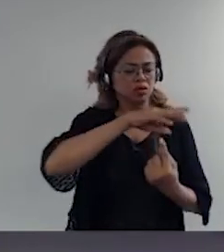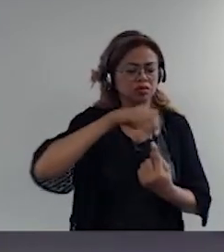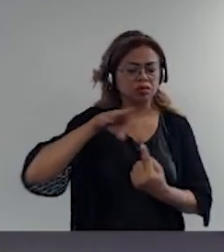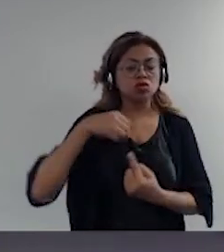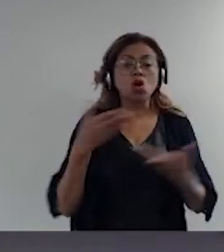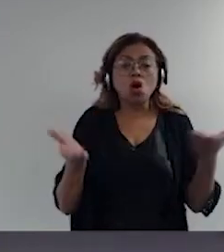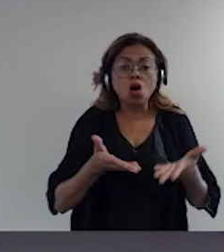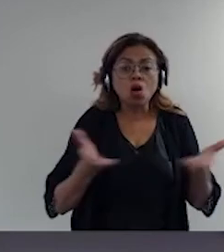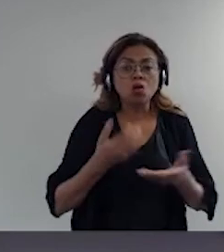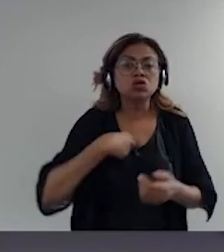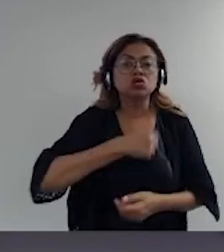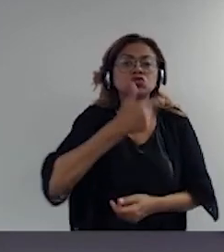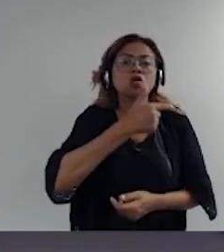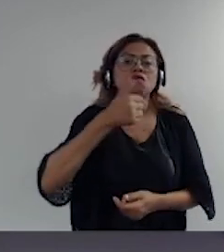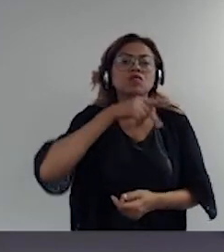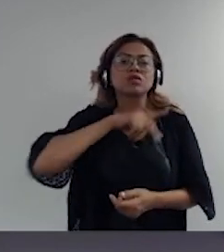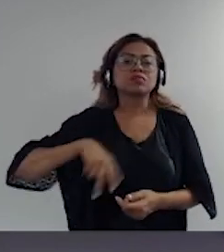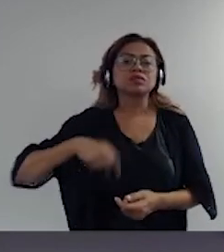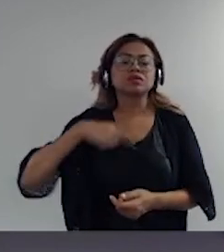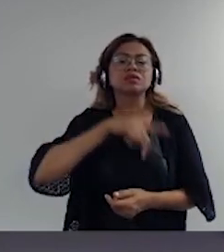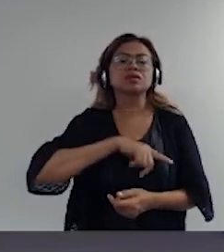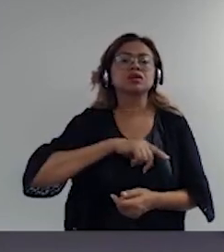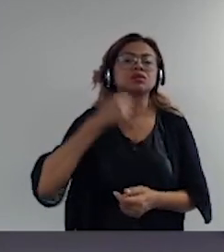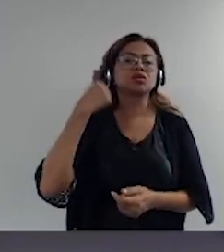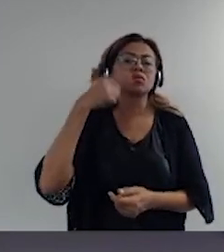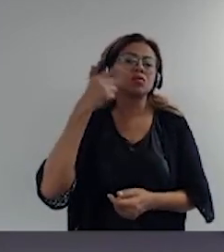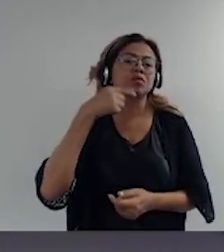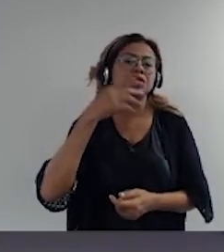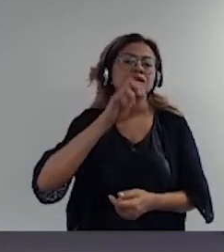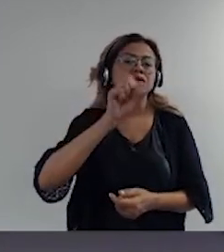e atualmente estou vice-presidente da OAB Sergipe. Muito obrigada.